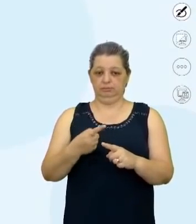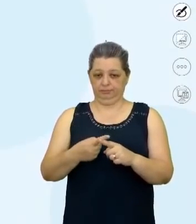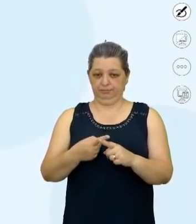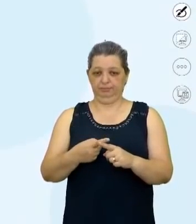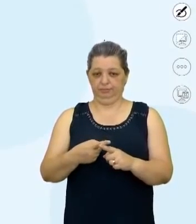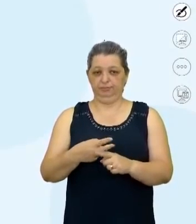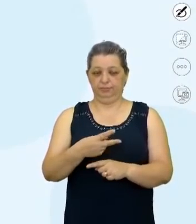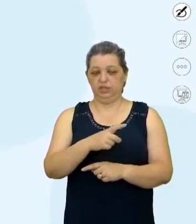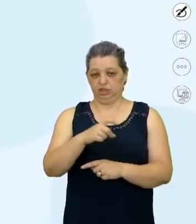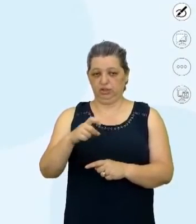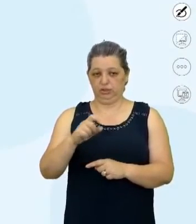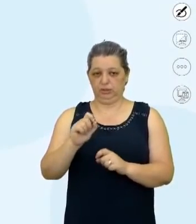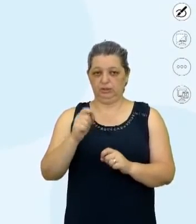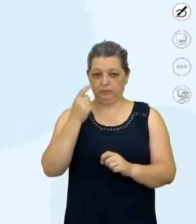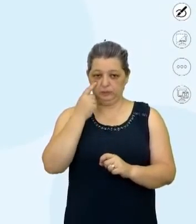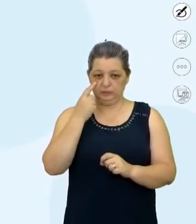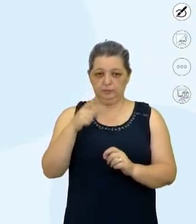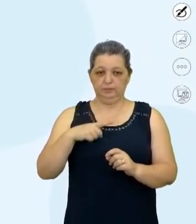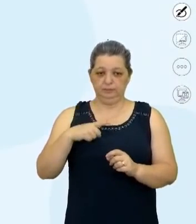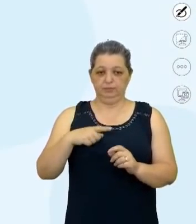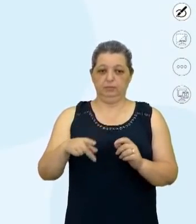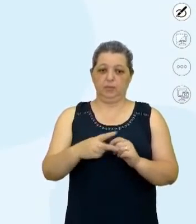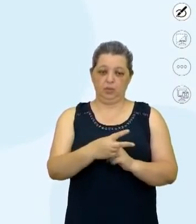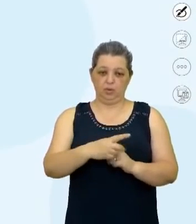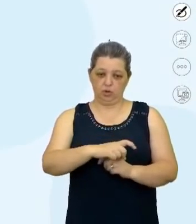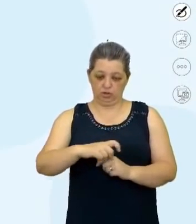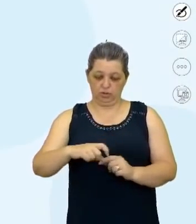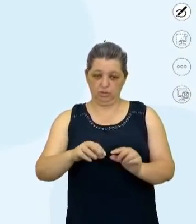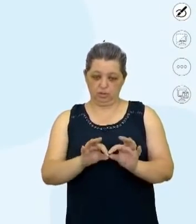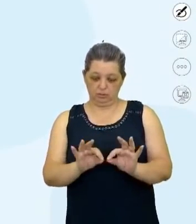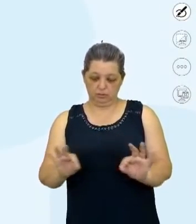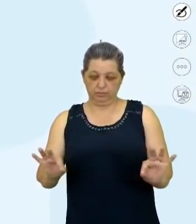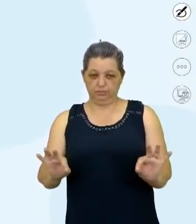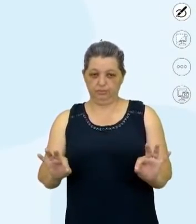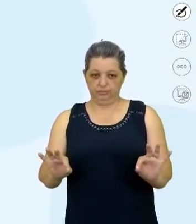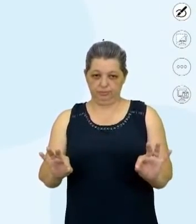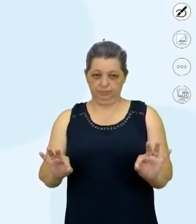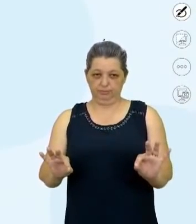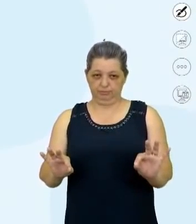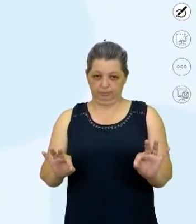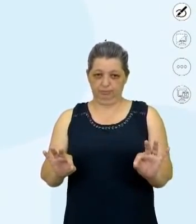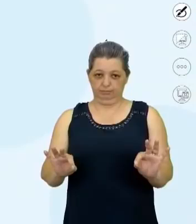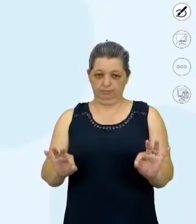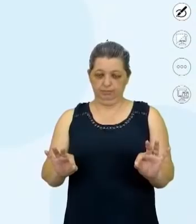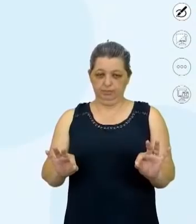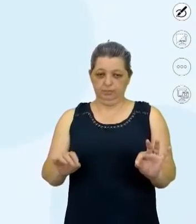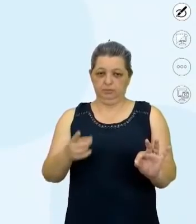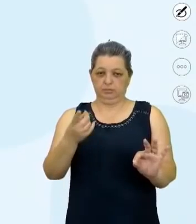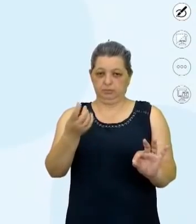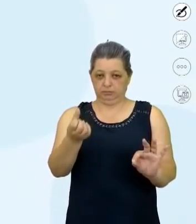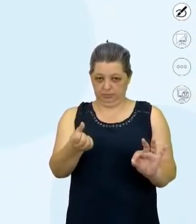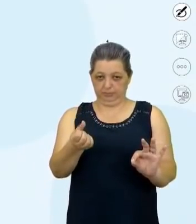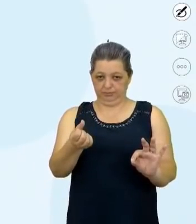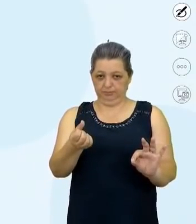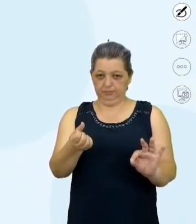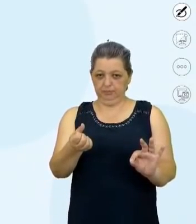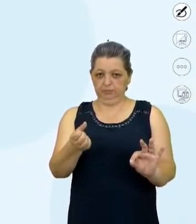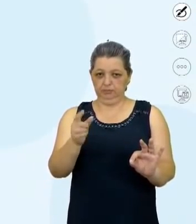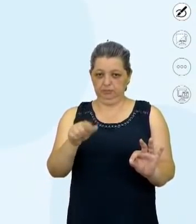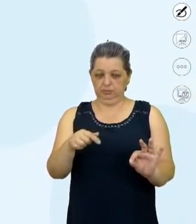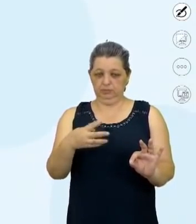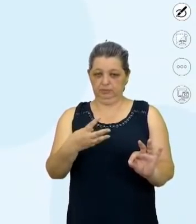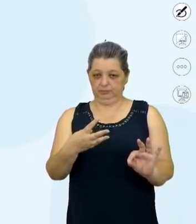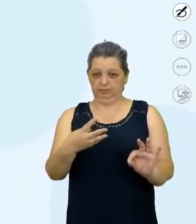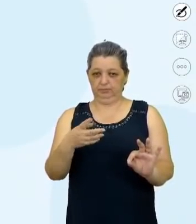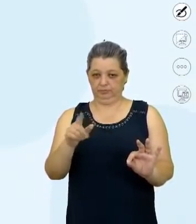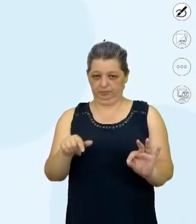x quadrado é x. Portanto, você tem o lado desse quadradão. E o outro, raiz quadrada de 16 é 4 e raiz